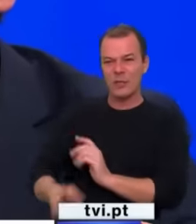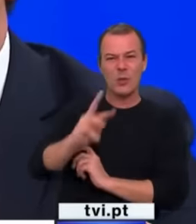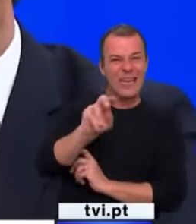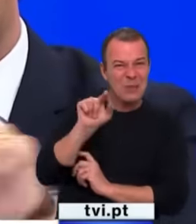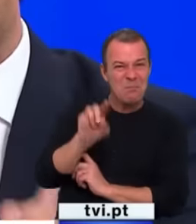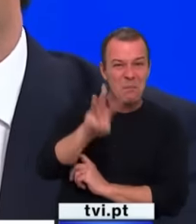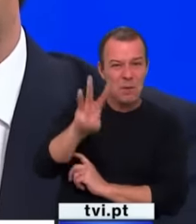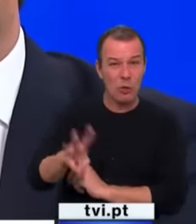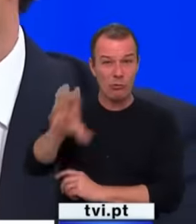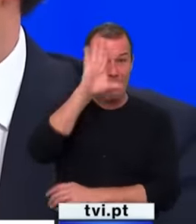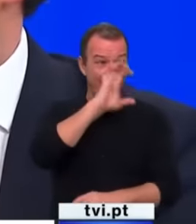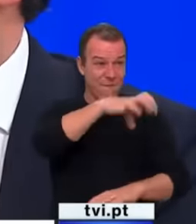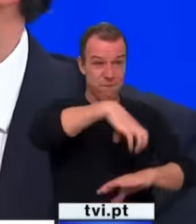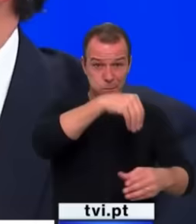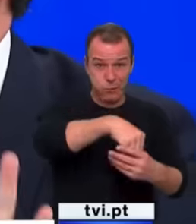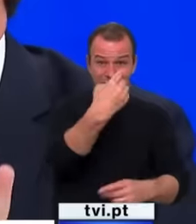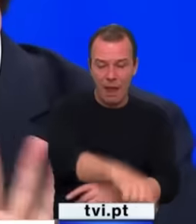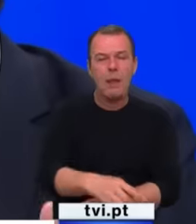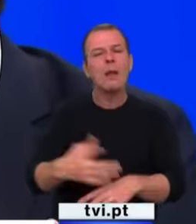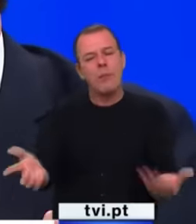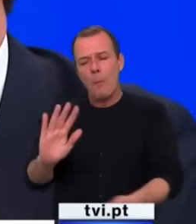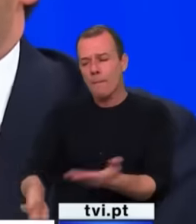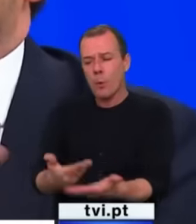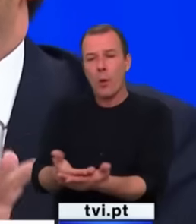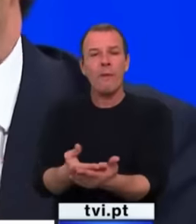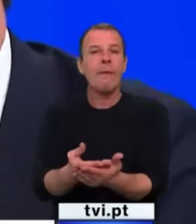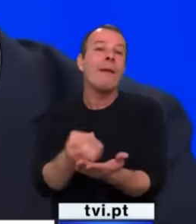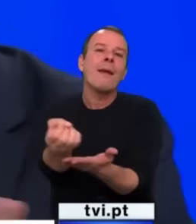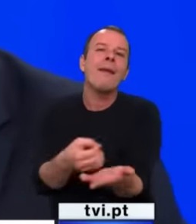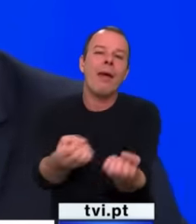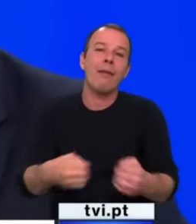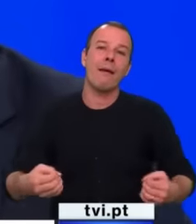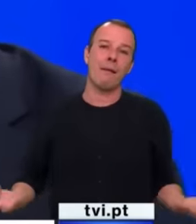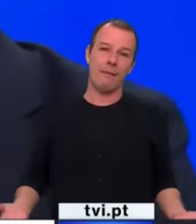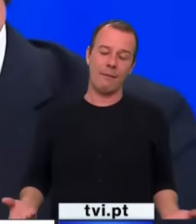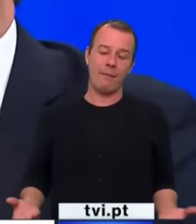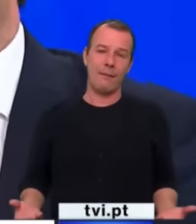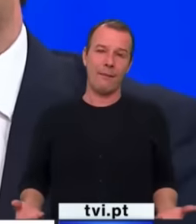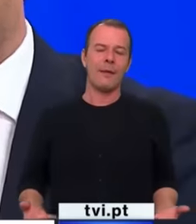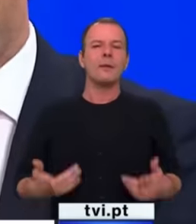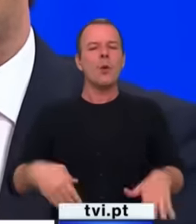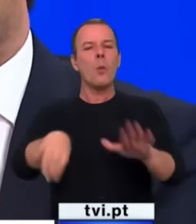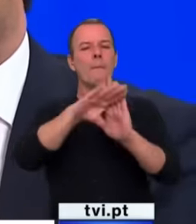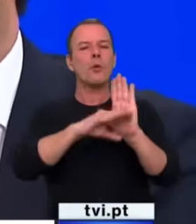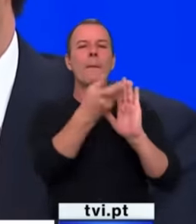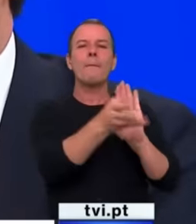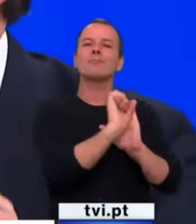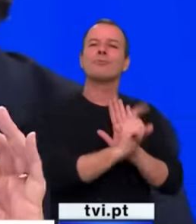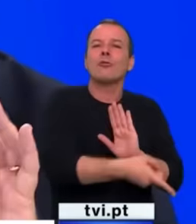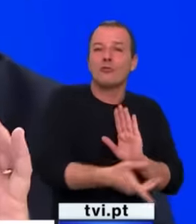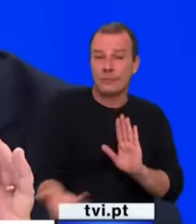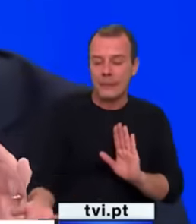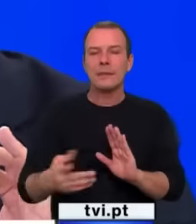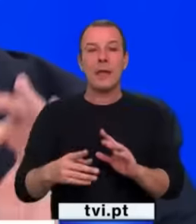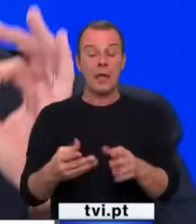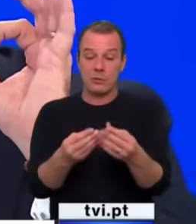Ministério. O Pedro Nuno Santos, como não quer fazer nada disso, propõe uma mão cheia de nada. Voltamos ao melhoral, que não faz bem nem mal. O que é o programa do PS? É... Grande solução